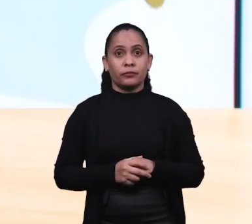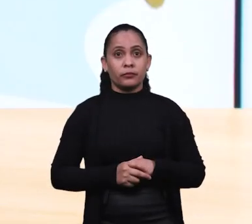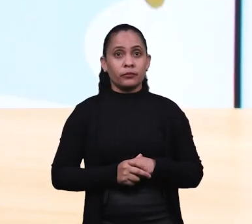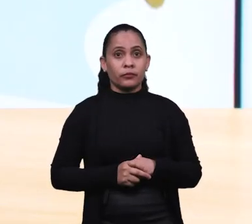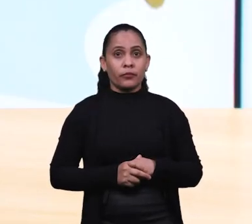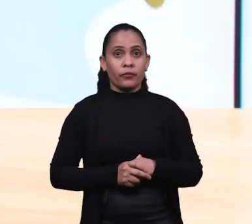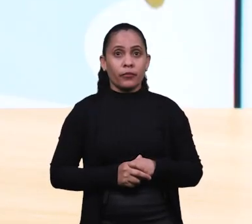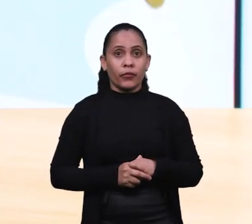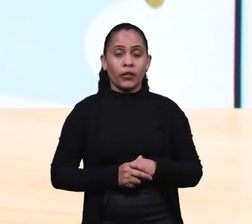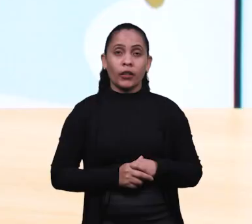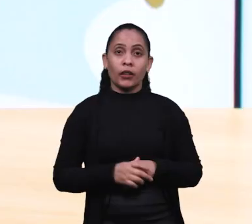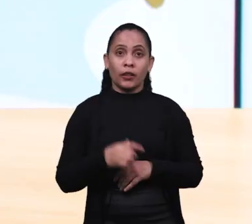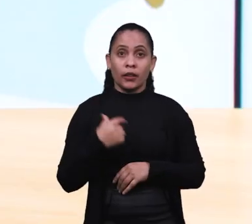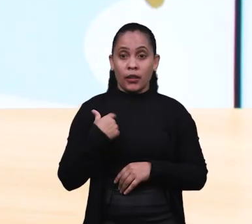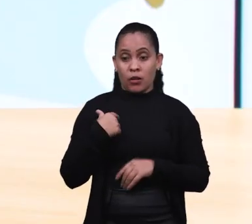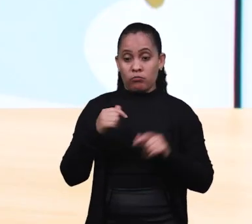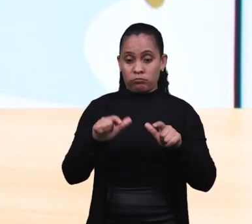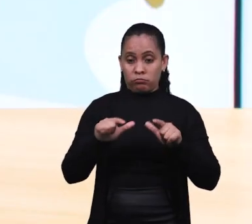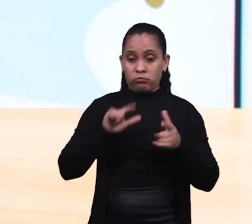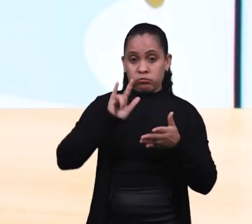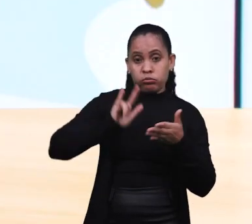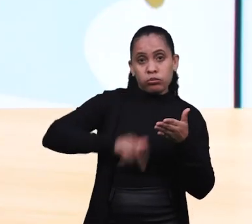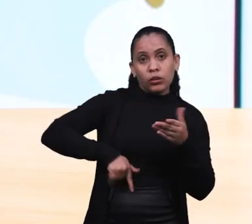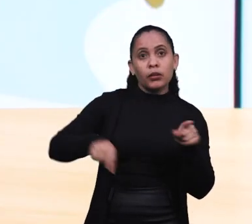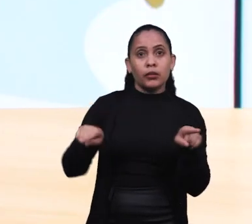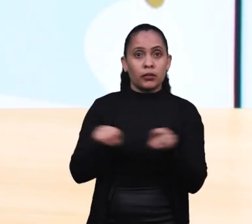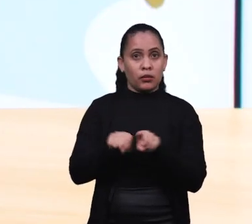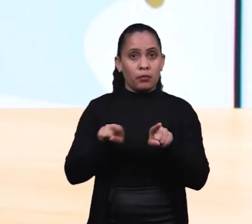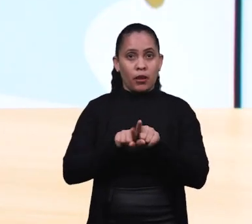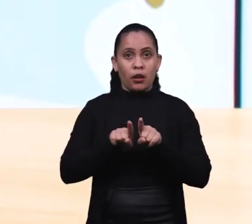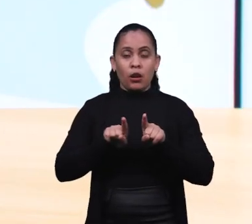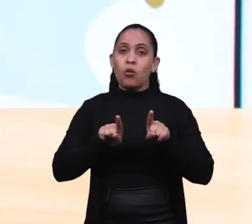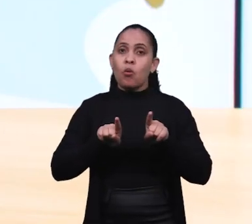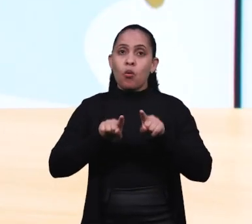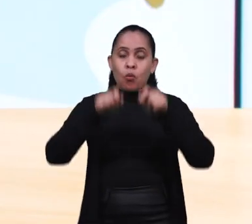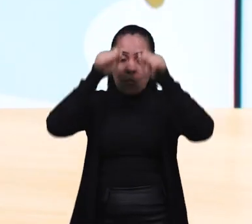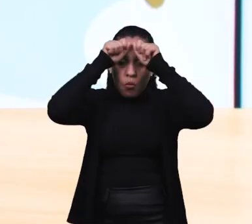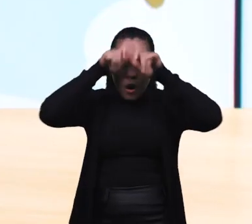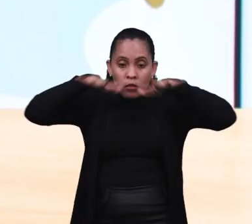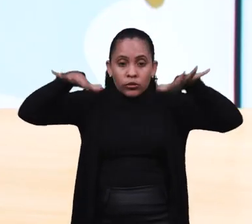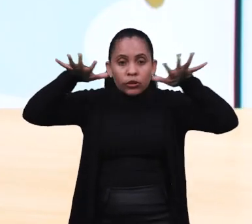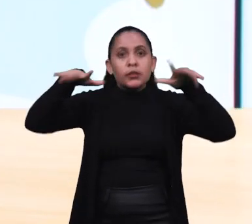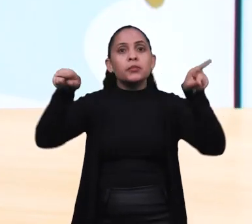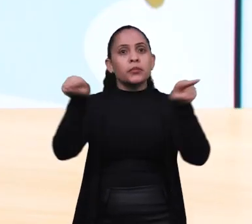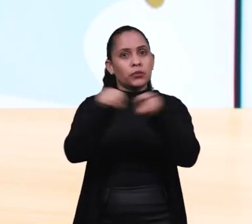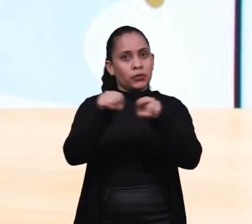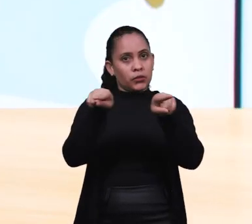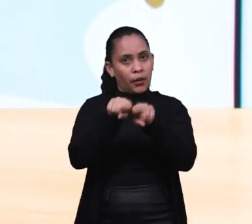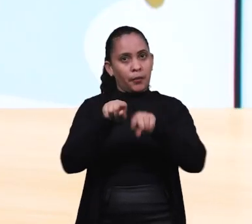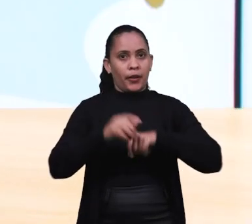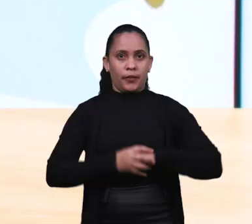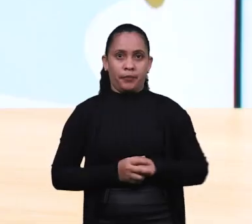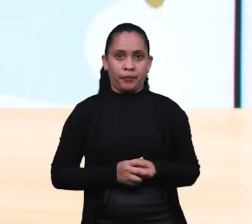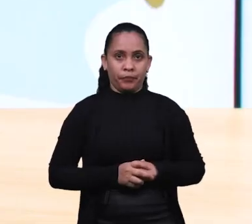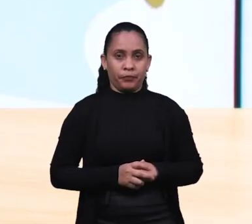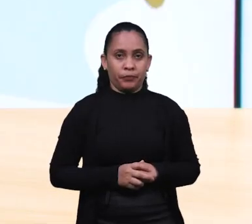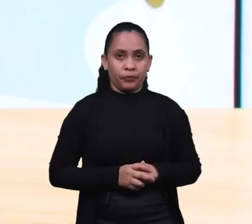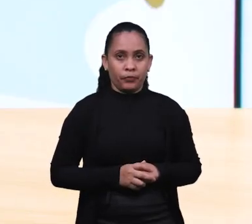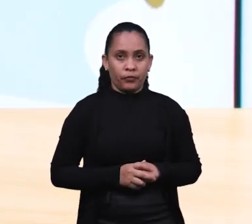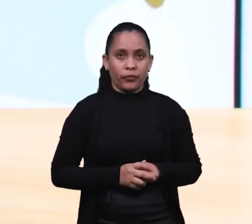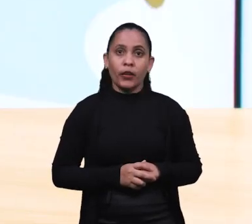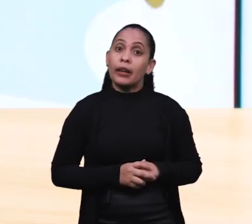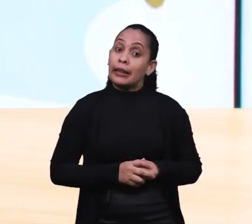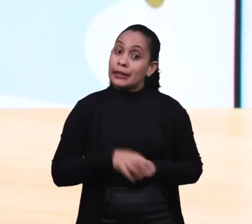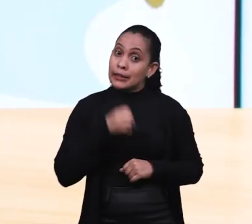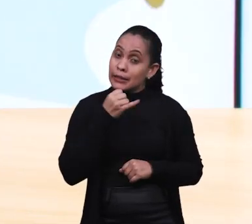eu não sou diagnosticada, mas quem tem a condição de autismo também, é todo neurodivergente. Uma rotina